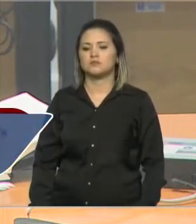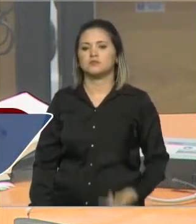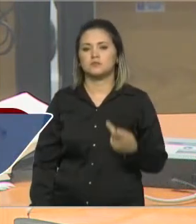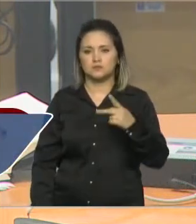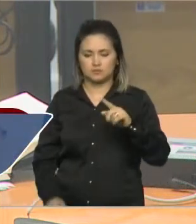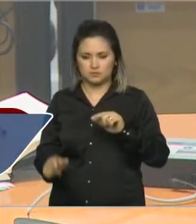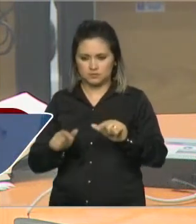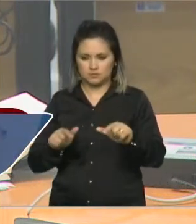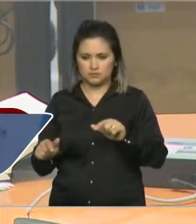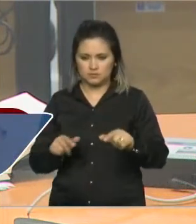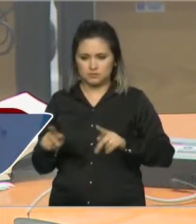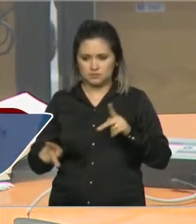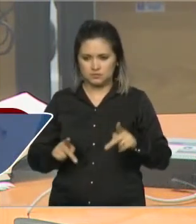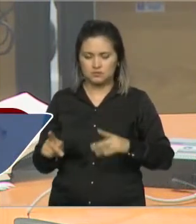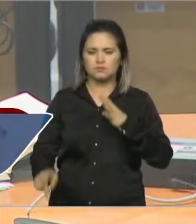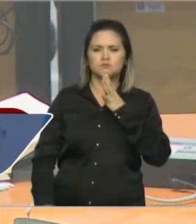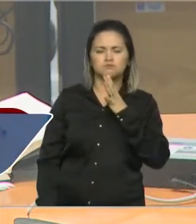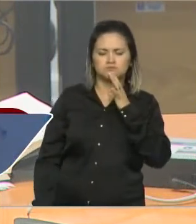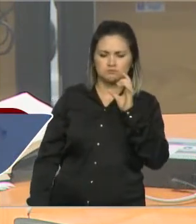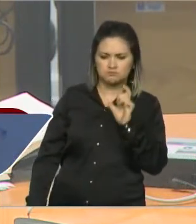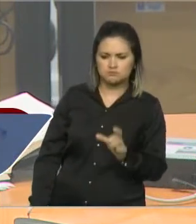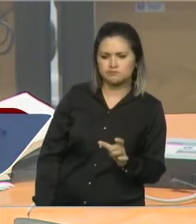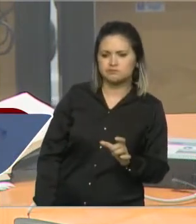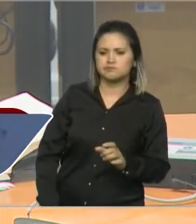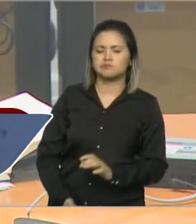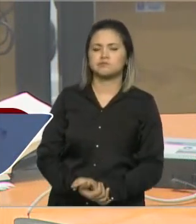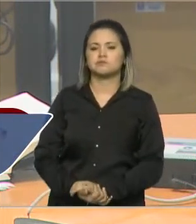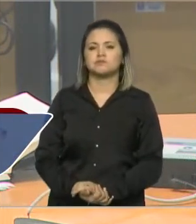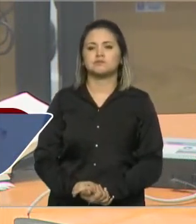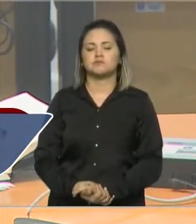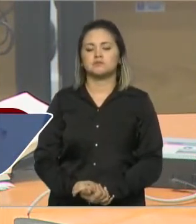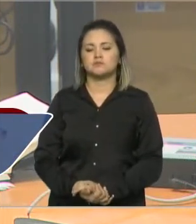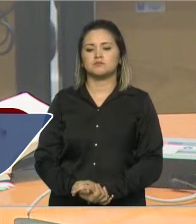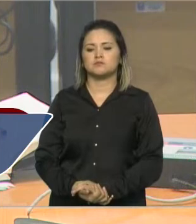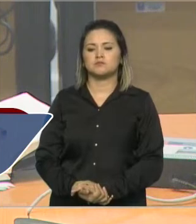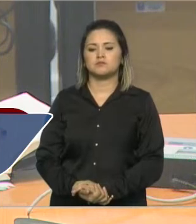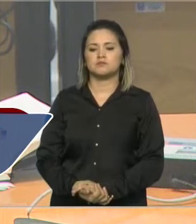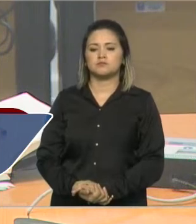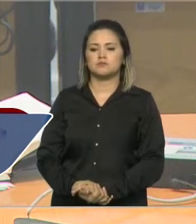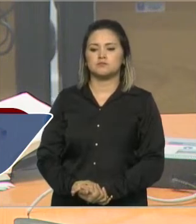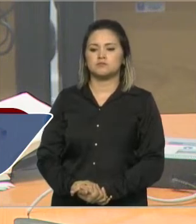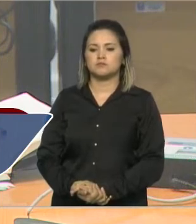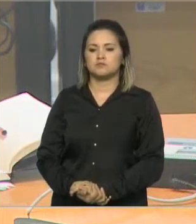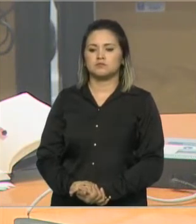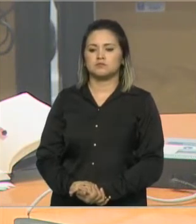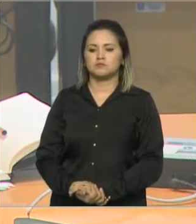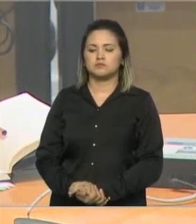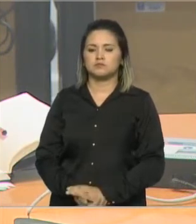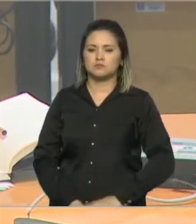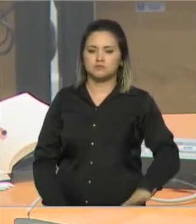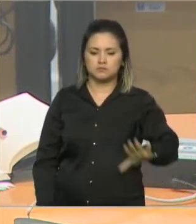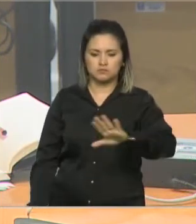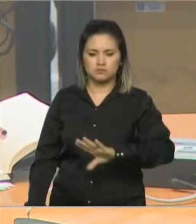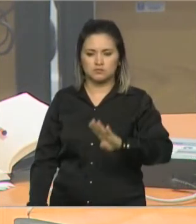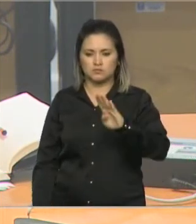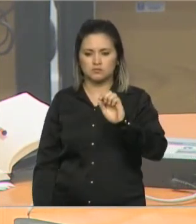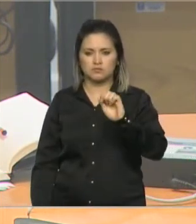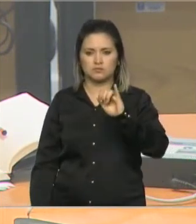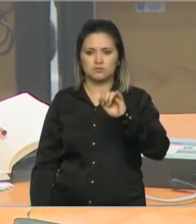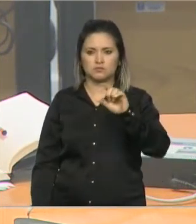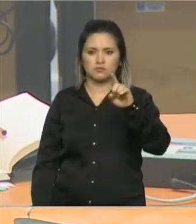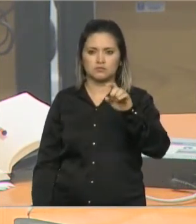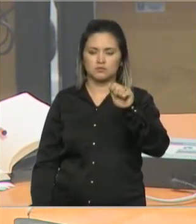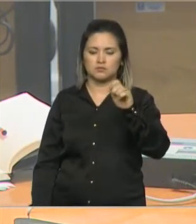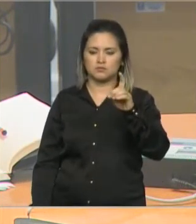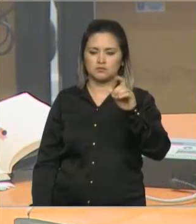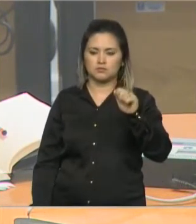população reconhece, deu uma votação estupenda na cidade de Pinheiro, em toda a Baixada, fruto do seu trabalho, com